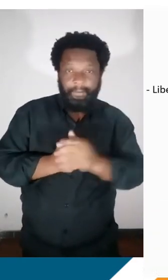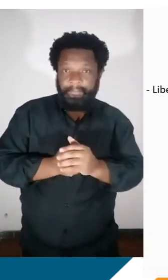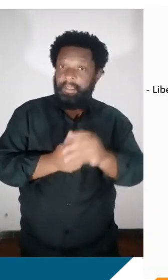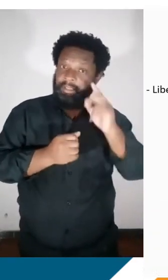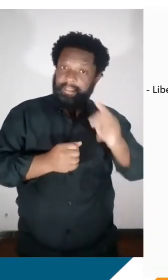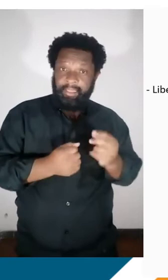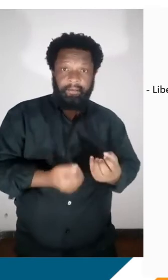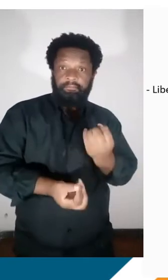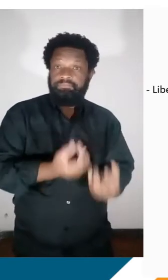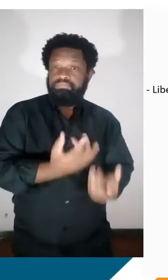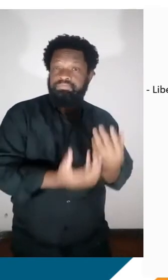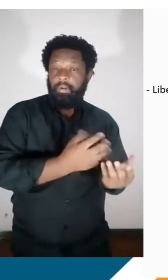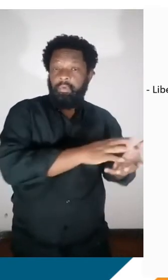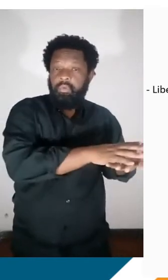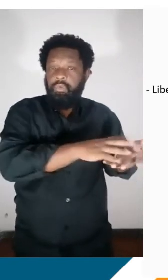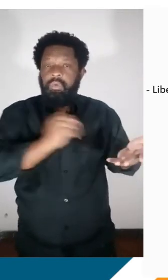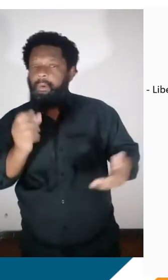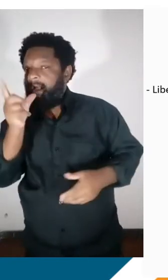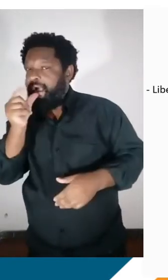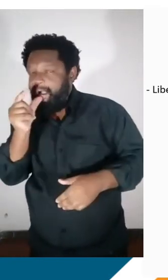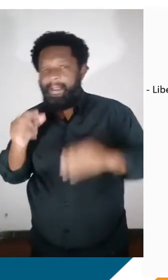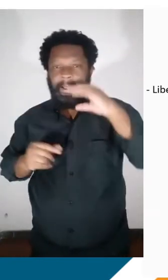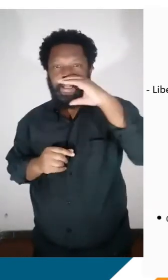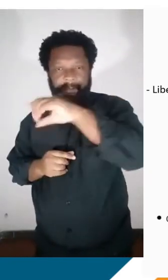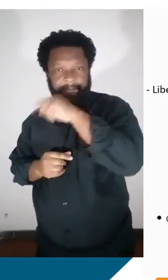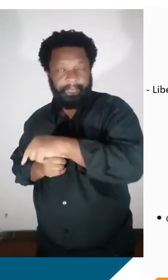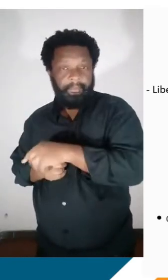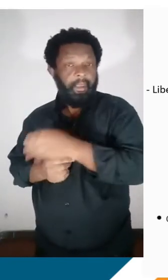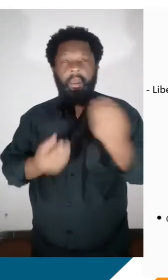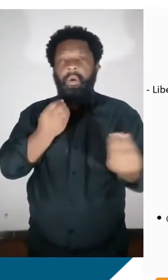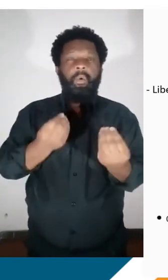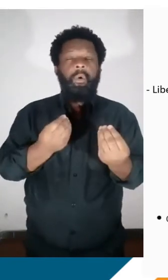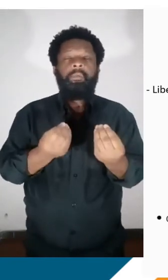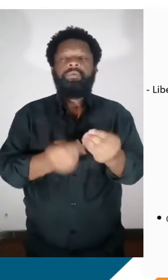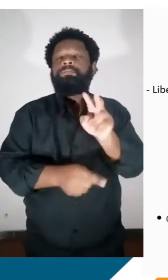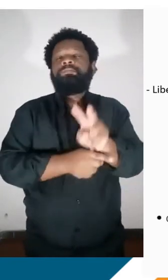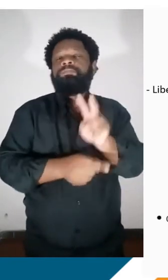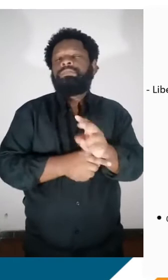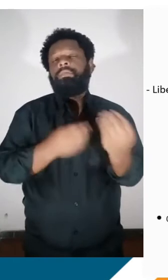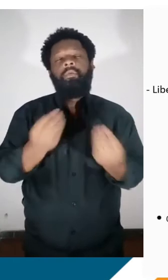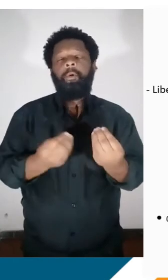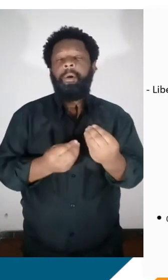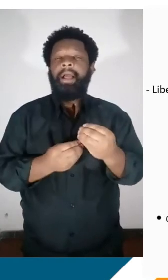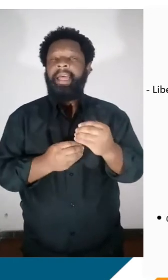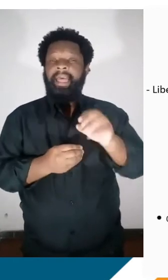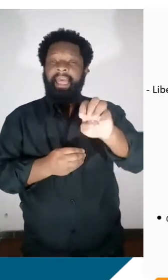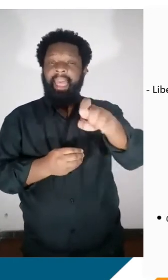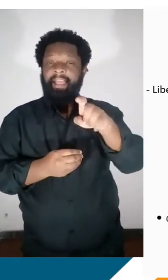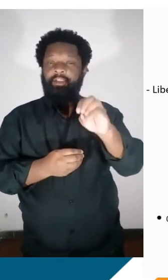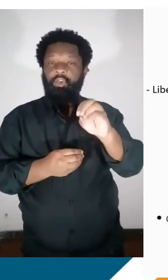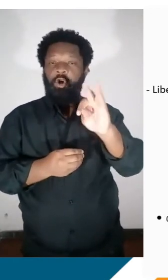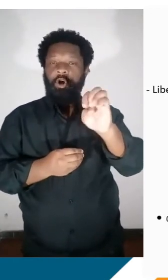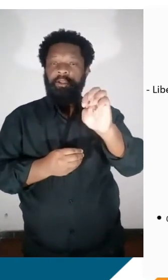tendo transferência de calor para a água, tá? E como é que a gente pode simbolizar uma reação exotérmica?